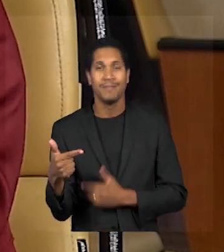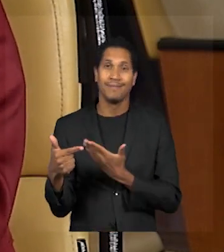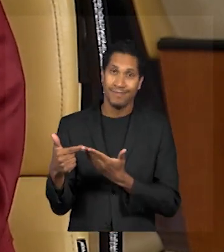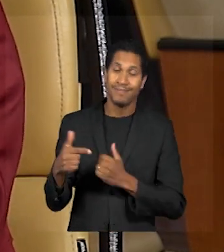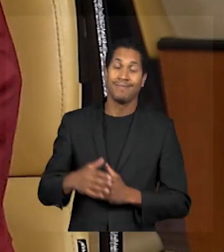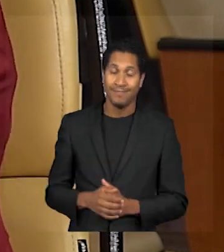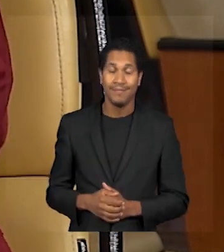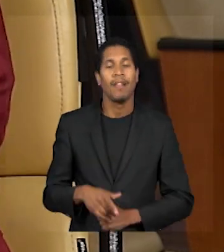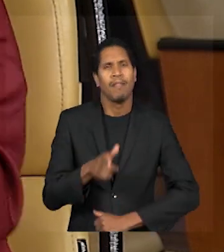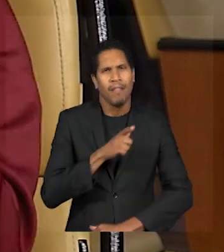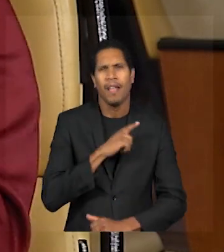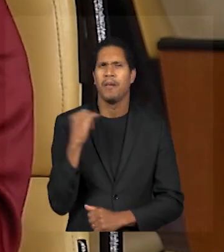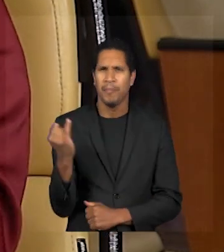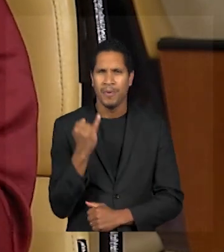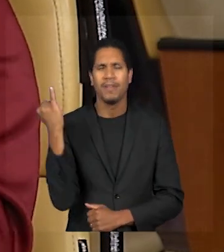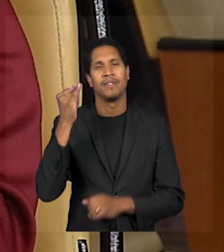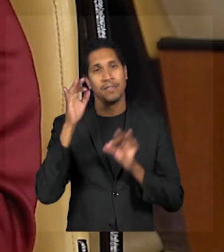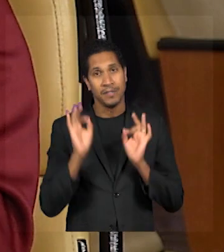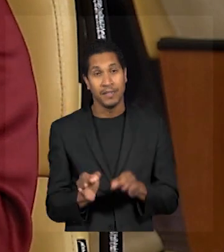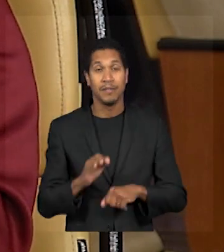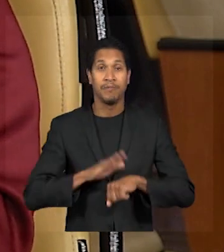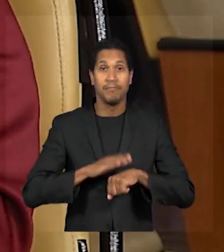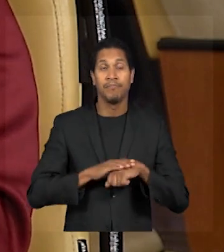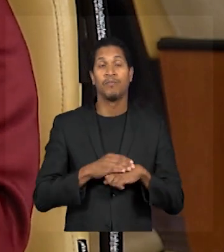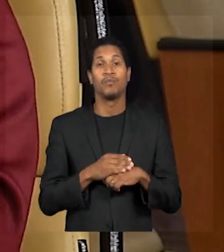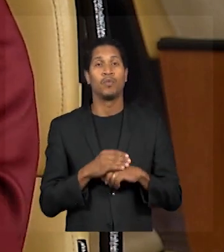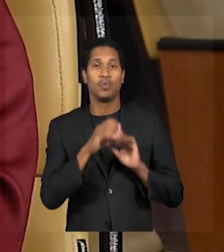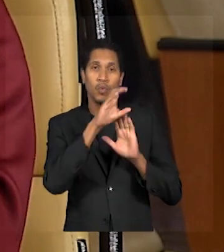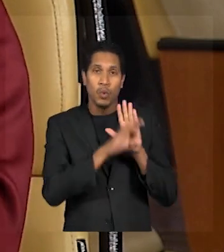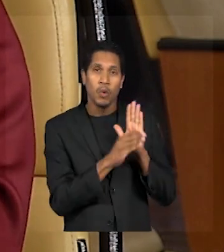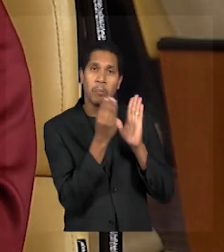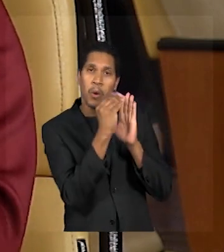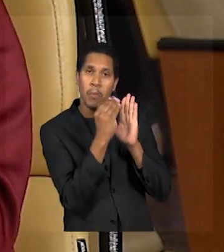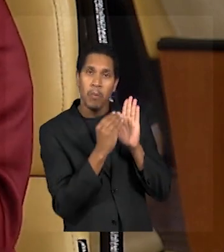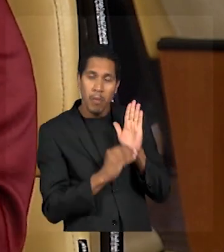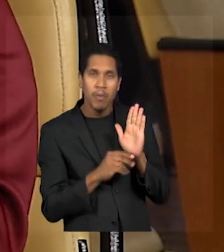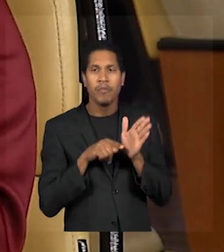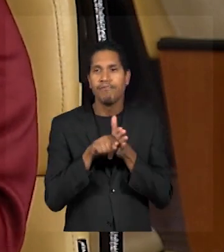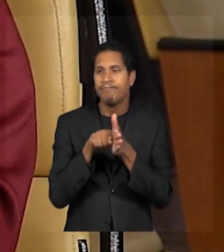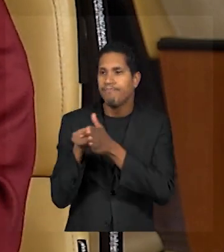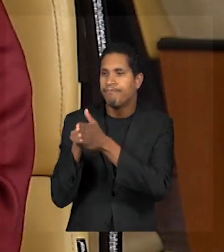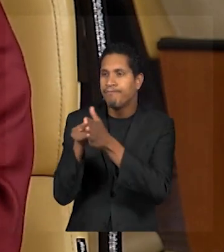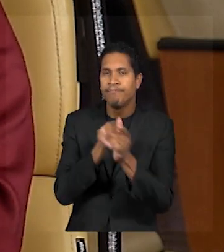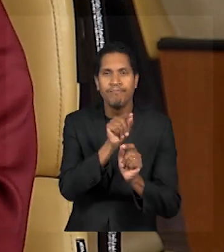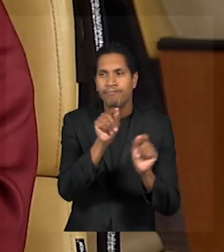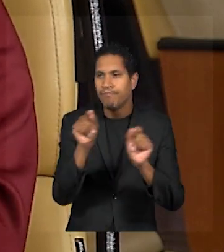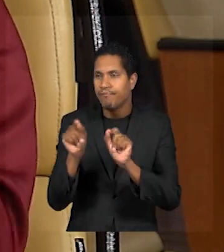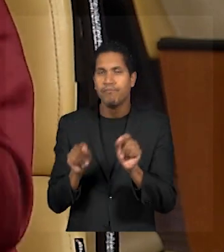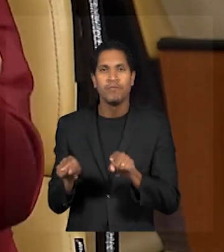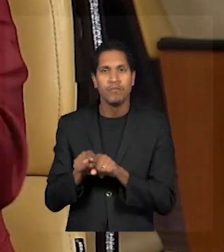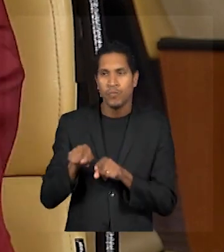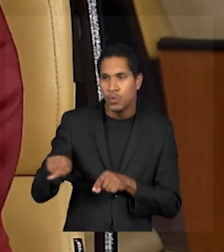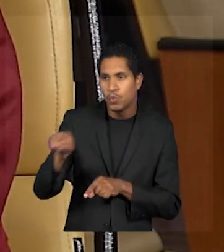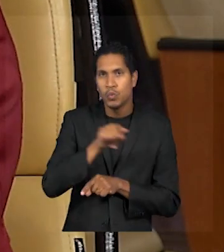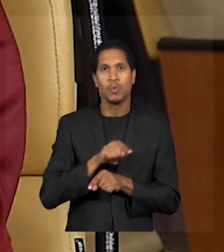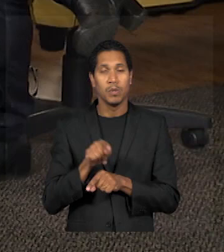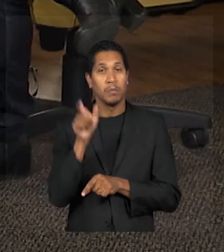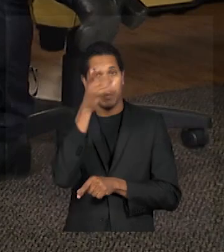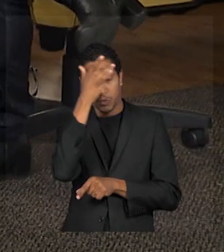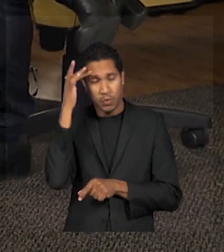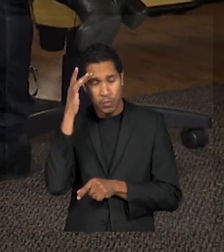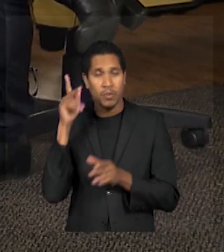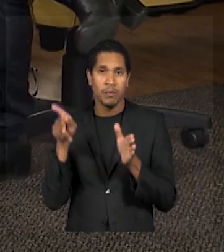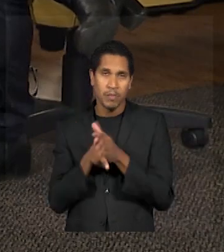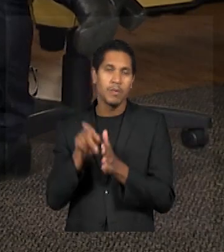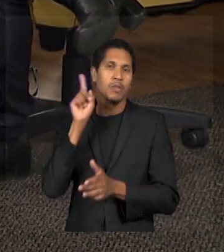muito importante que na construção desse currículo foi consultado todas os seus membros, né?